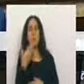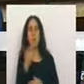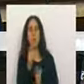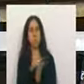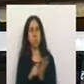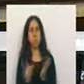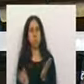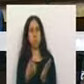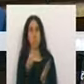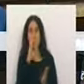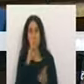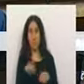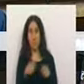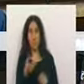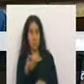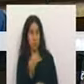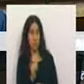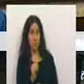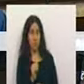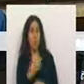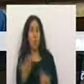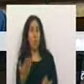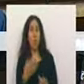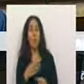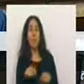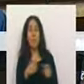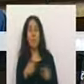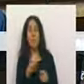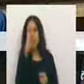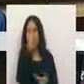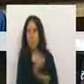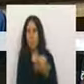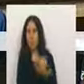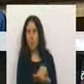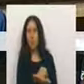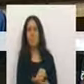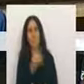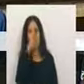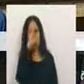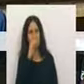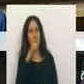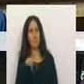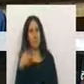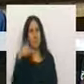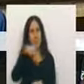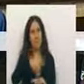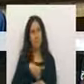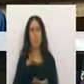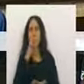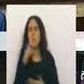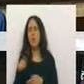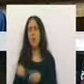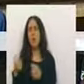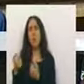da parte do Partido Socialista ou dos partidos que suportam este Governo, o Governo vem ao Parlamento. Quando é a oposição que